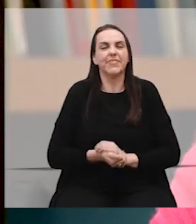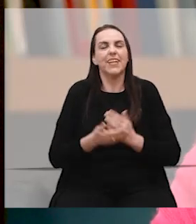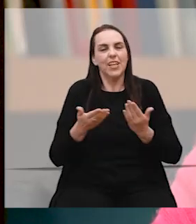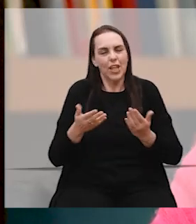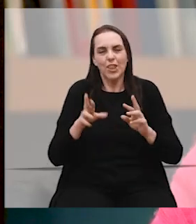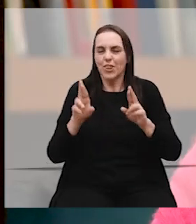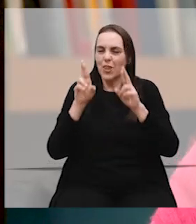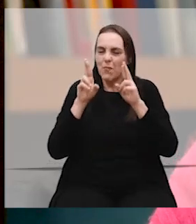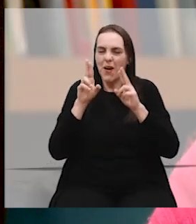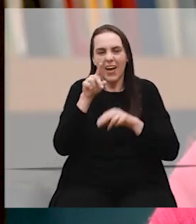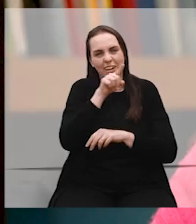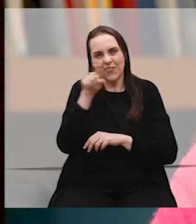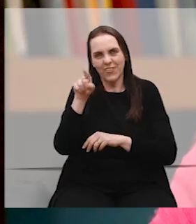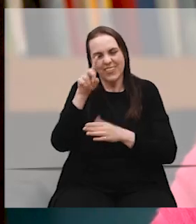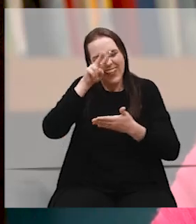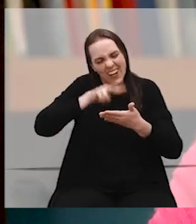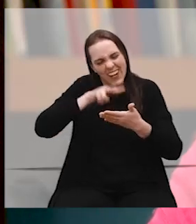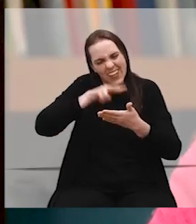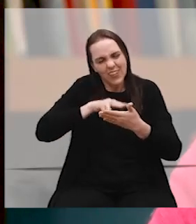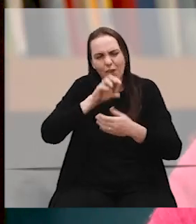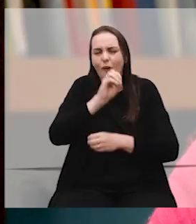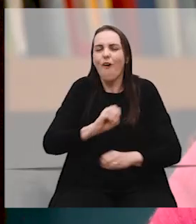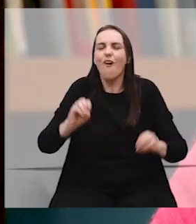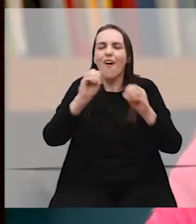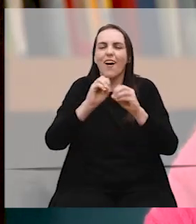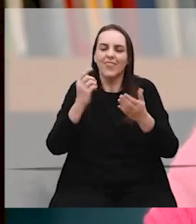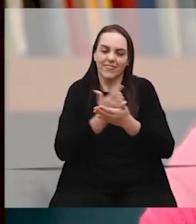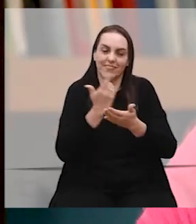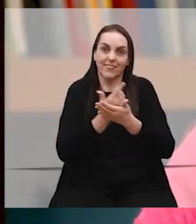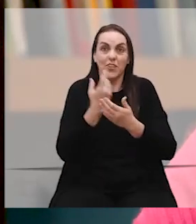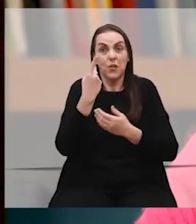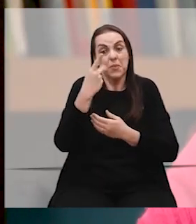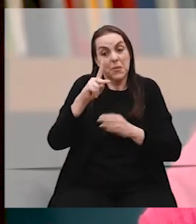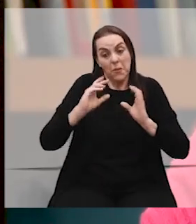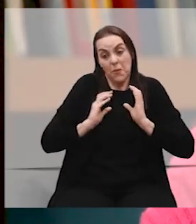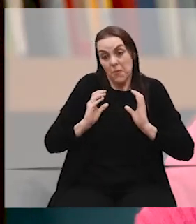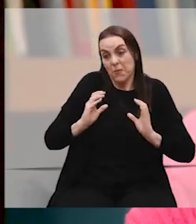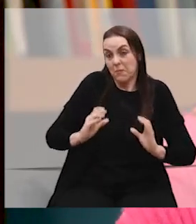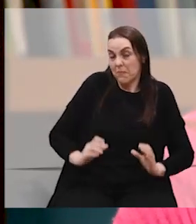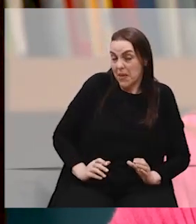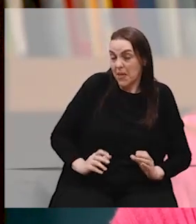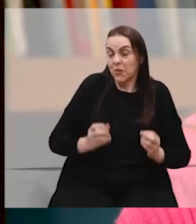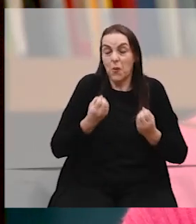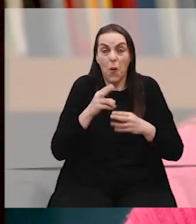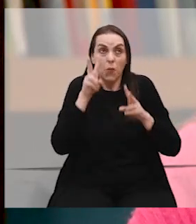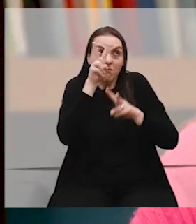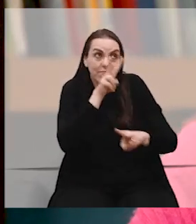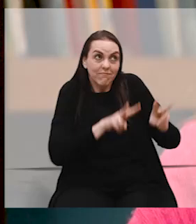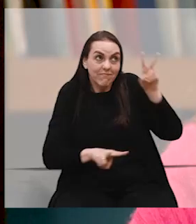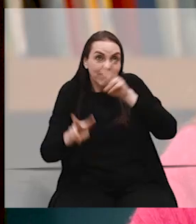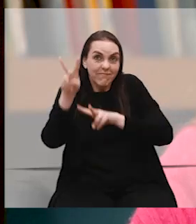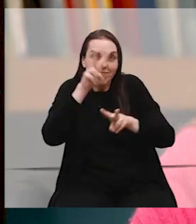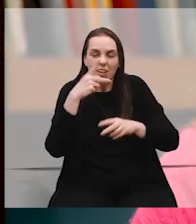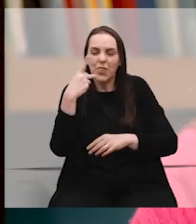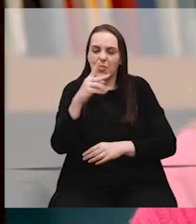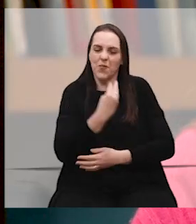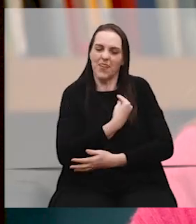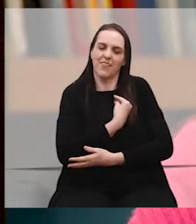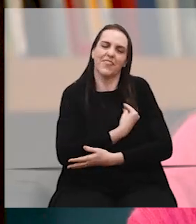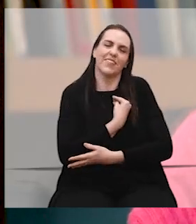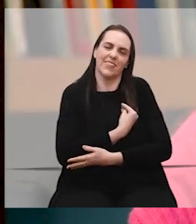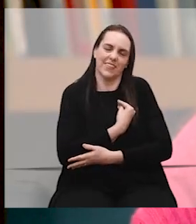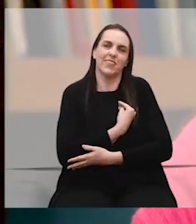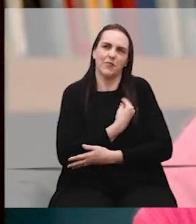imprensa@camaracaxias.rs.gov.br. Tomara que você esteja lendo um ótimo livro, ou o seu comportamento, ou lendo os cenários da sua